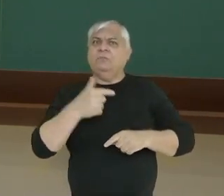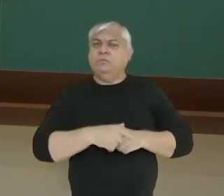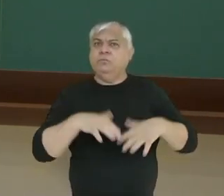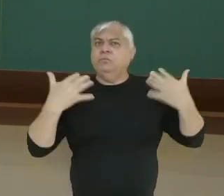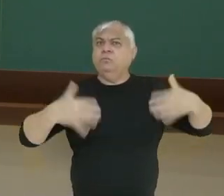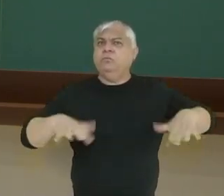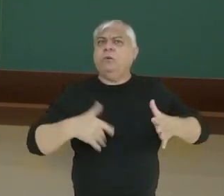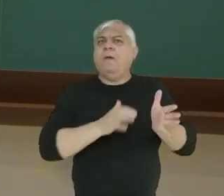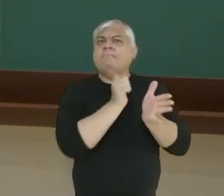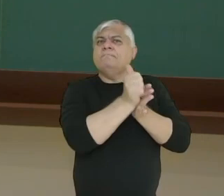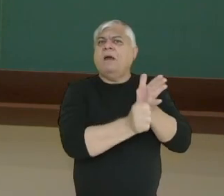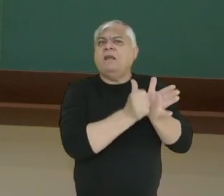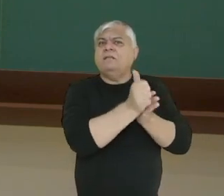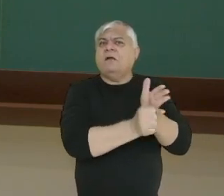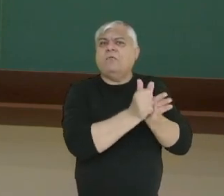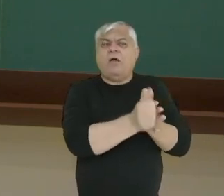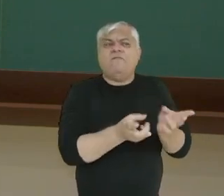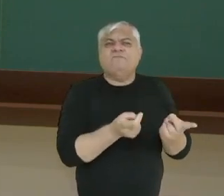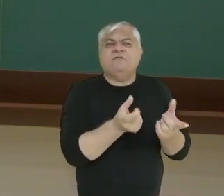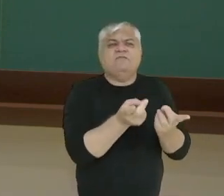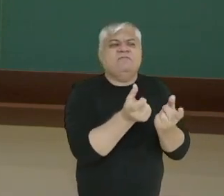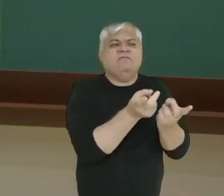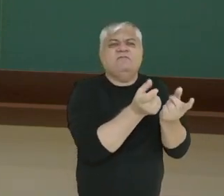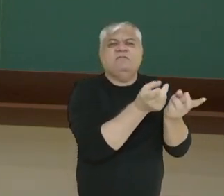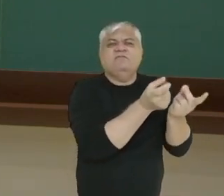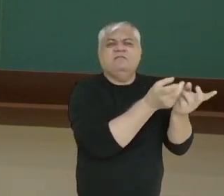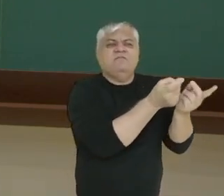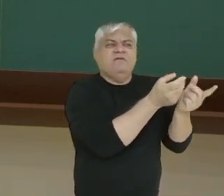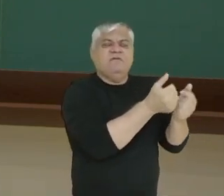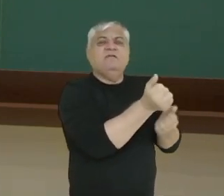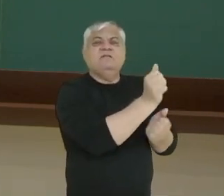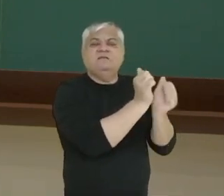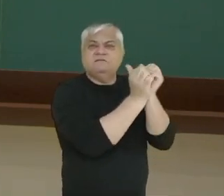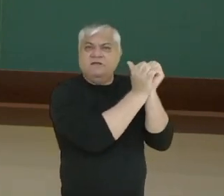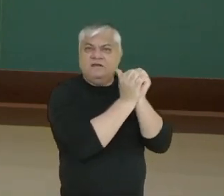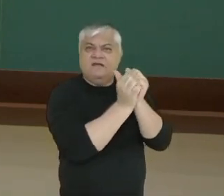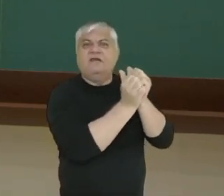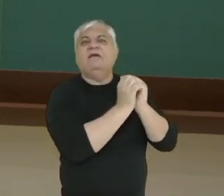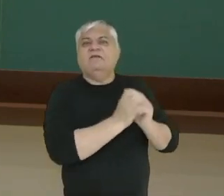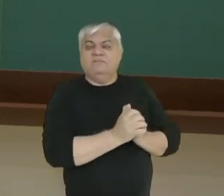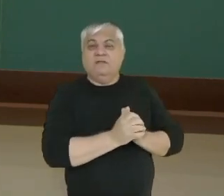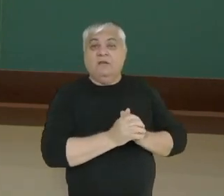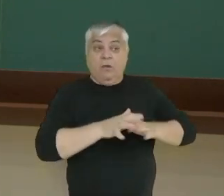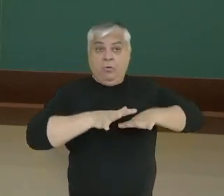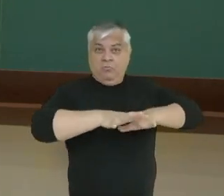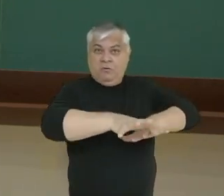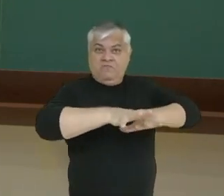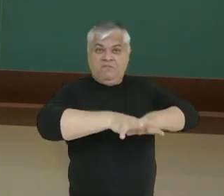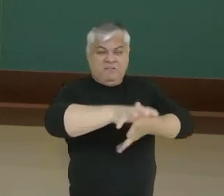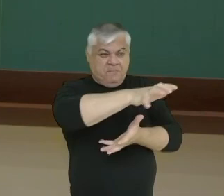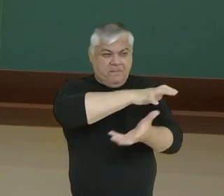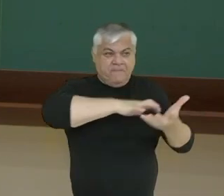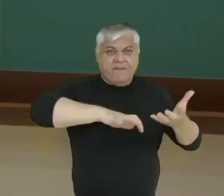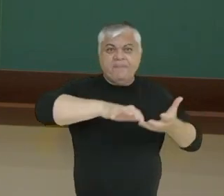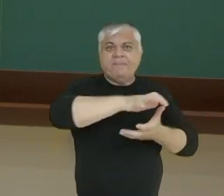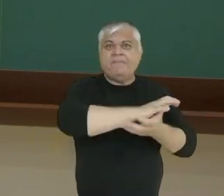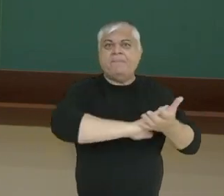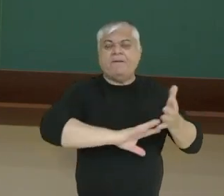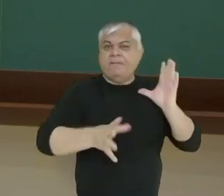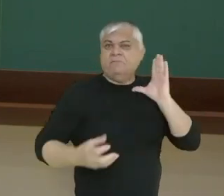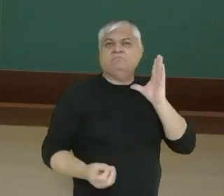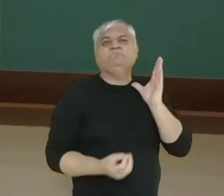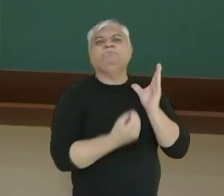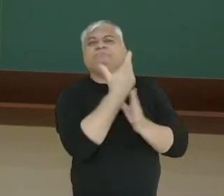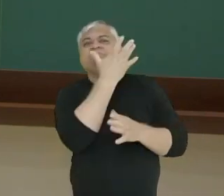principalmente relacionado ao Porto de Paranaguá, onde o movimento abolicionista foi existente, muito prático aqui